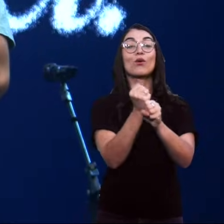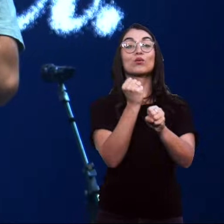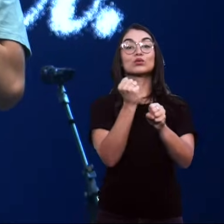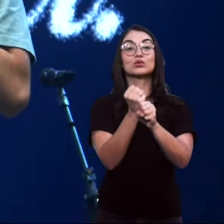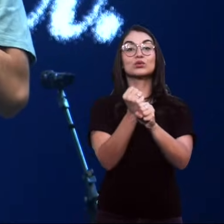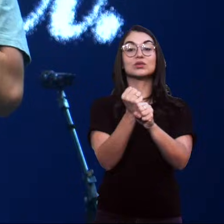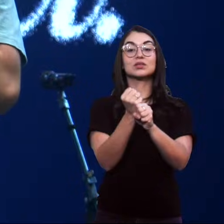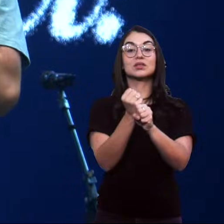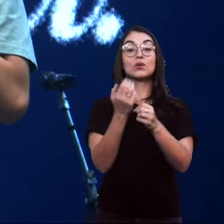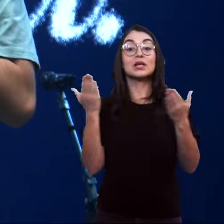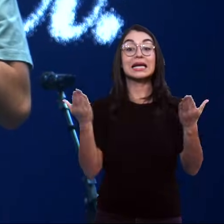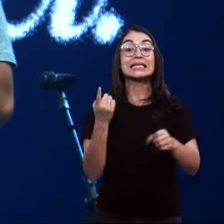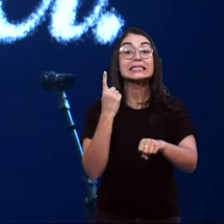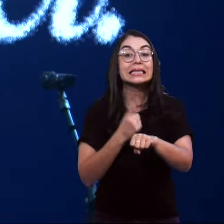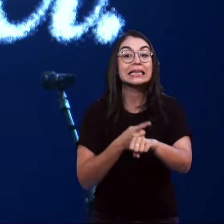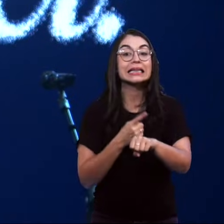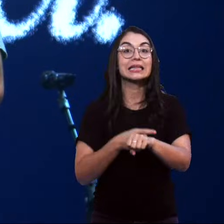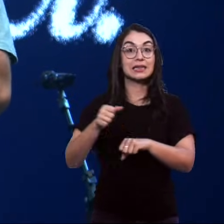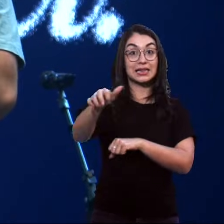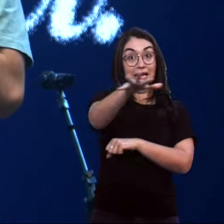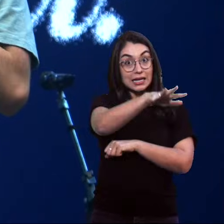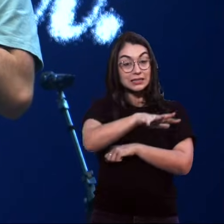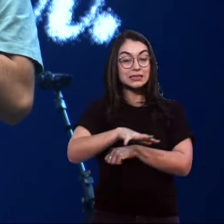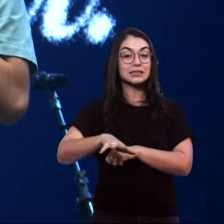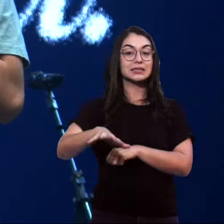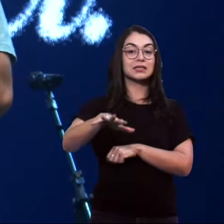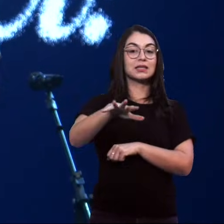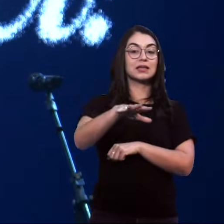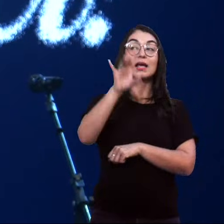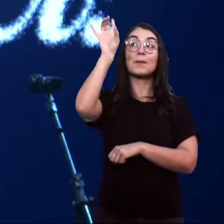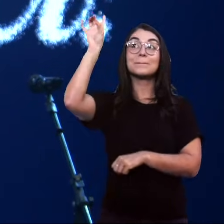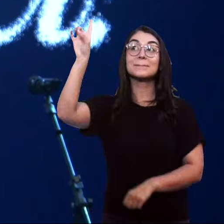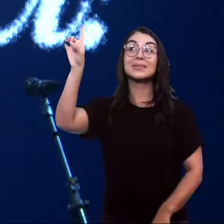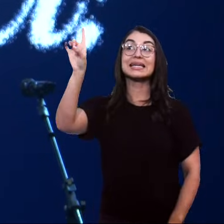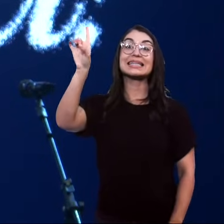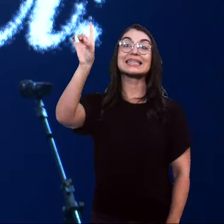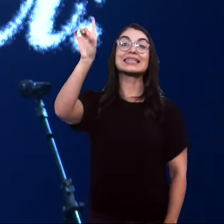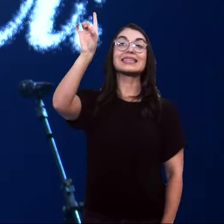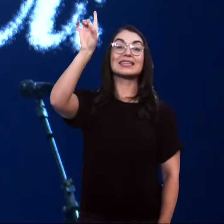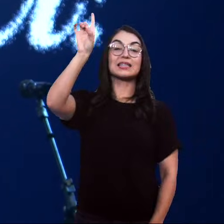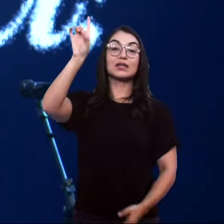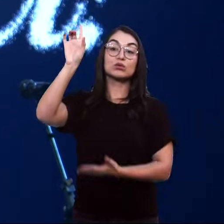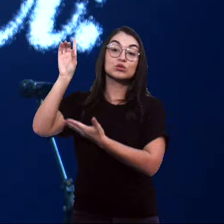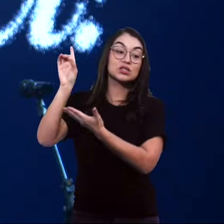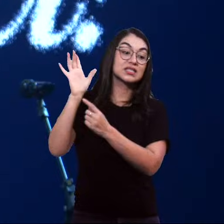nessa ocasião, nesse contexto, Deus também visita